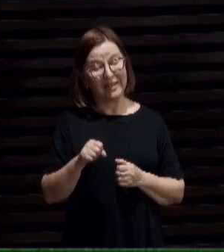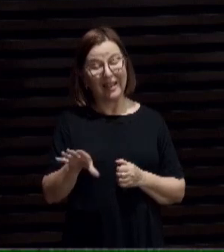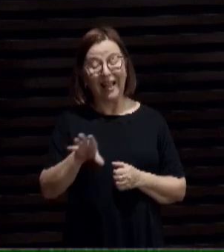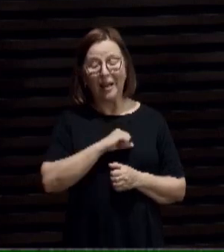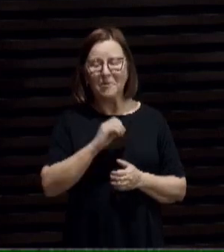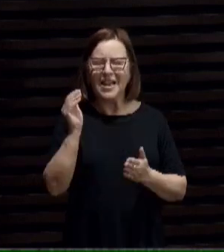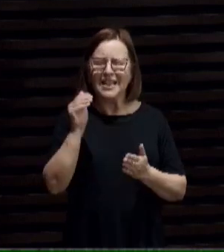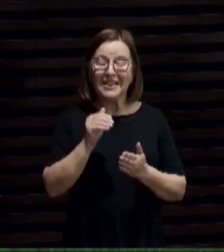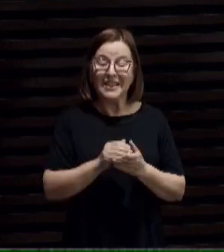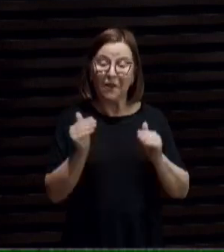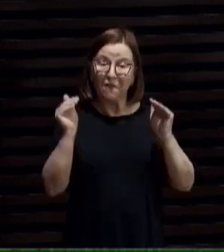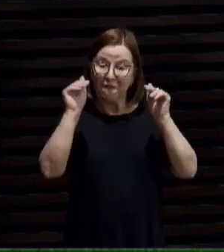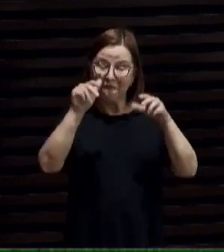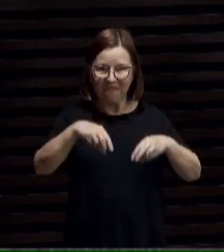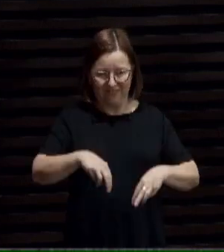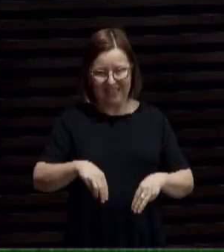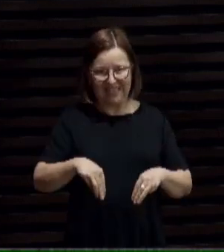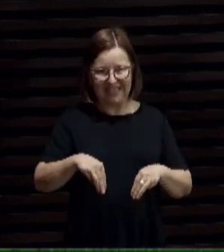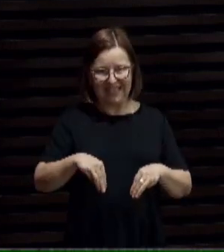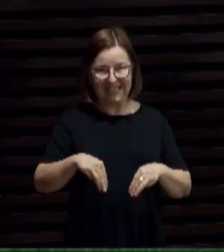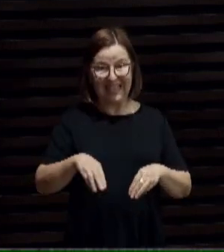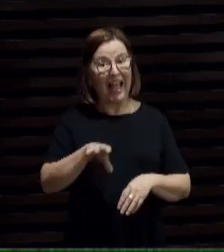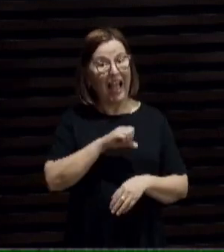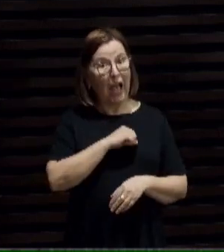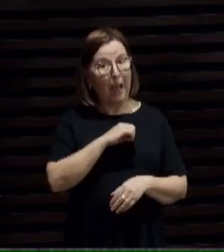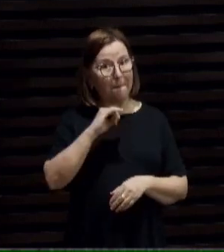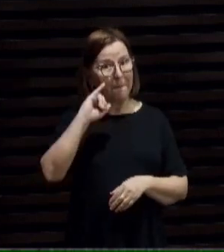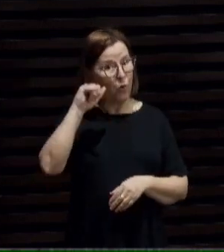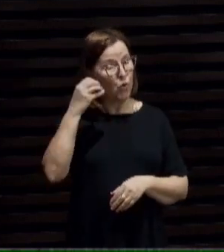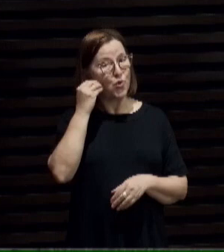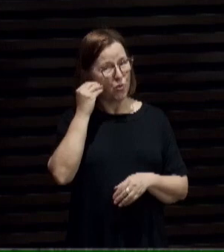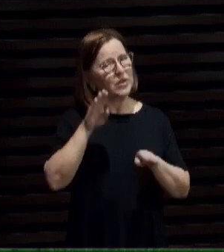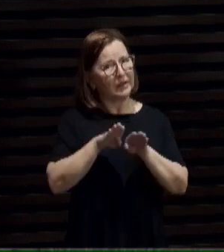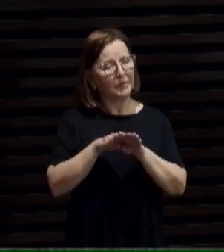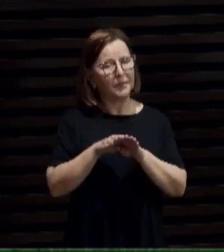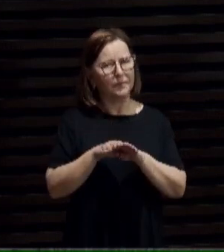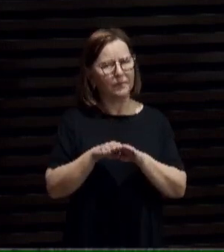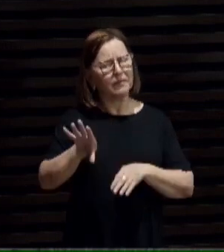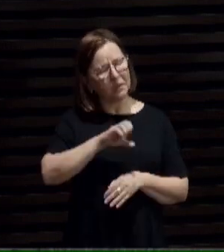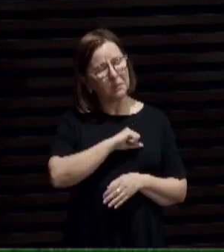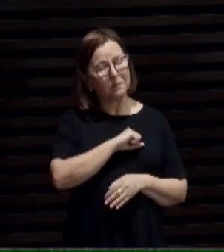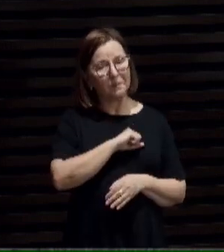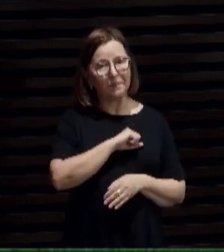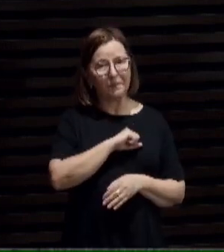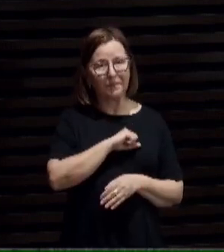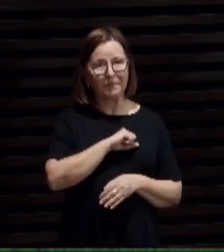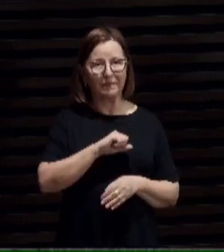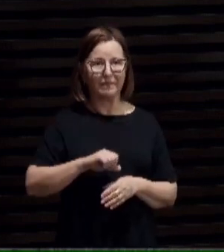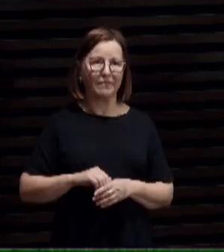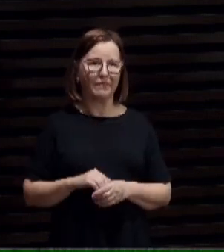fim, amou até Judas. Ele disse, tendo amado os seus, amou até o fim. Amou.